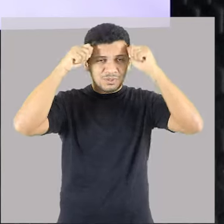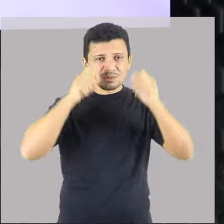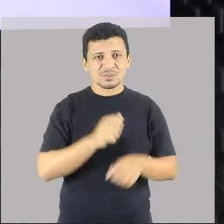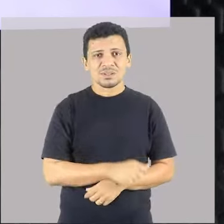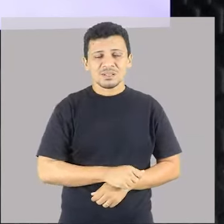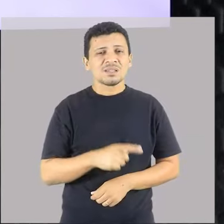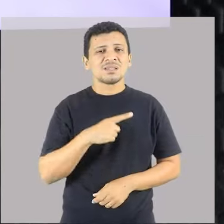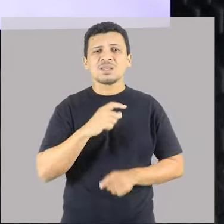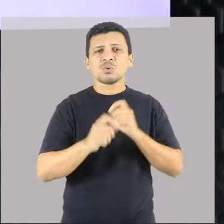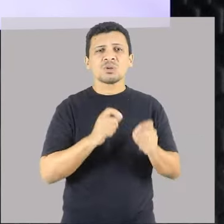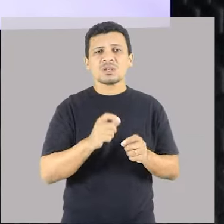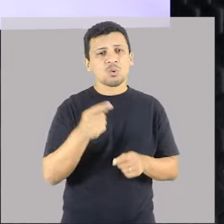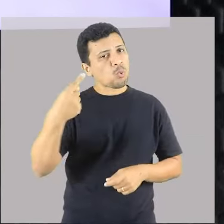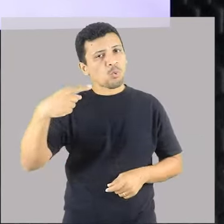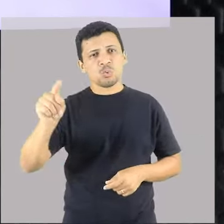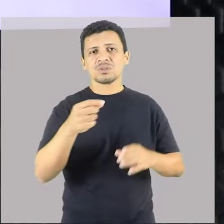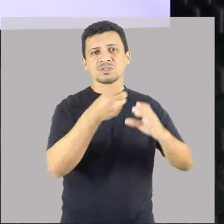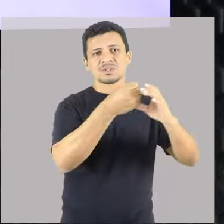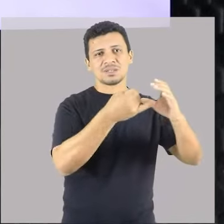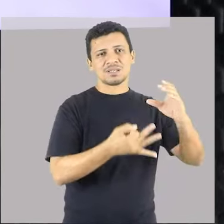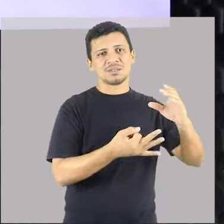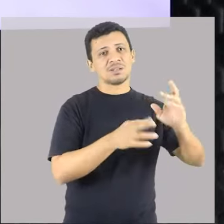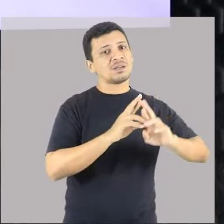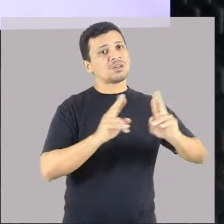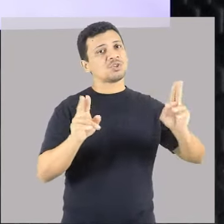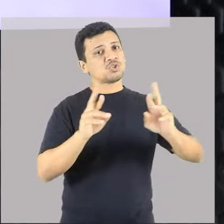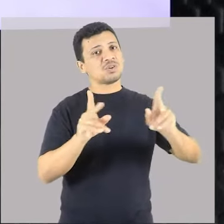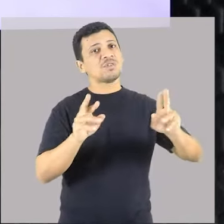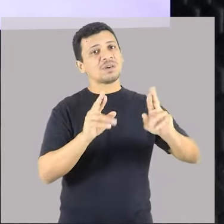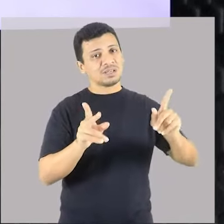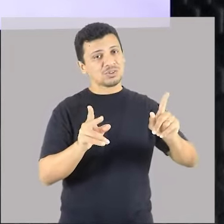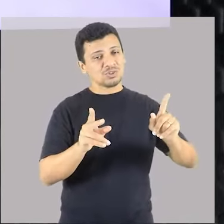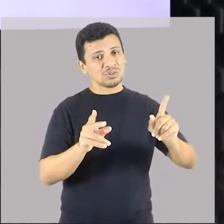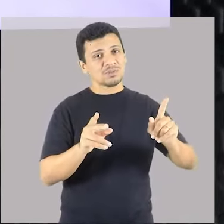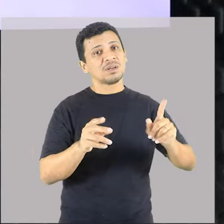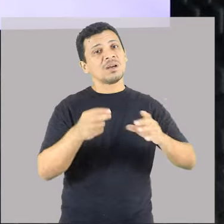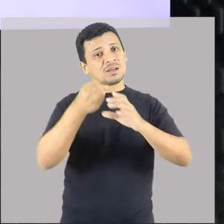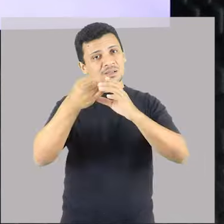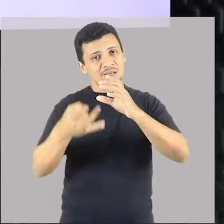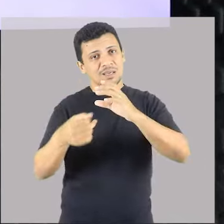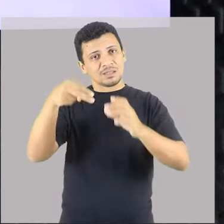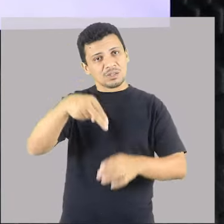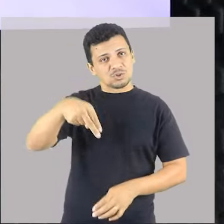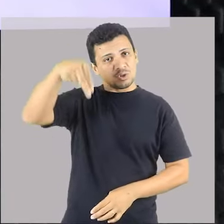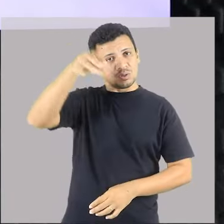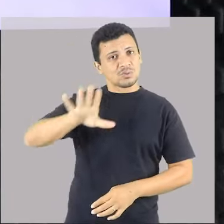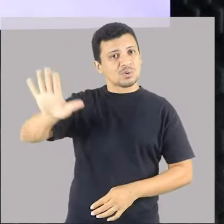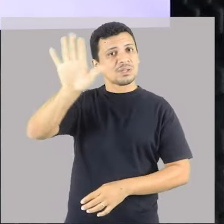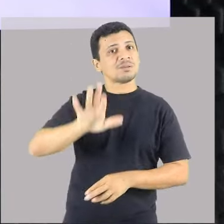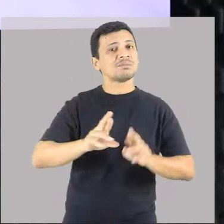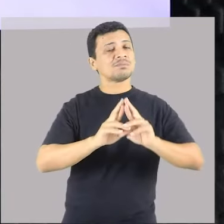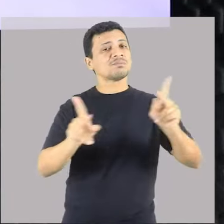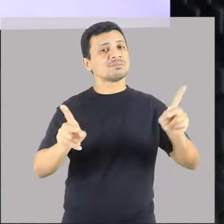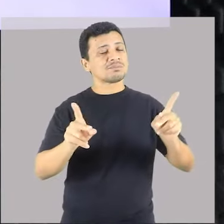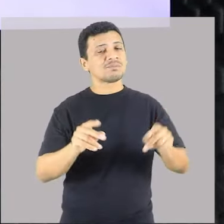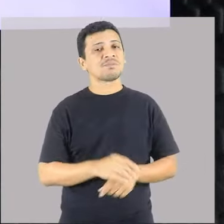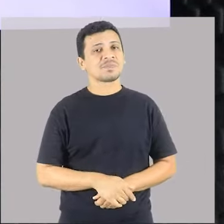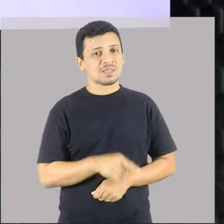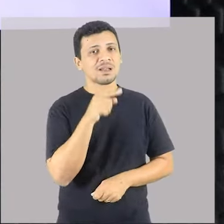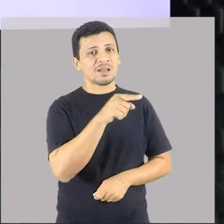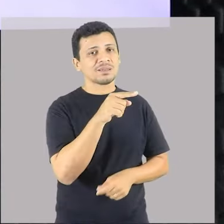eles vão ter outras características diferentes de maneira geral das características do Nordeste que acabam se assemelhando